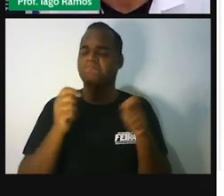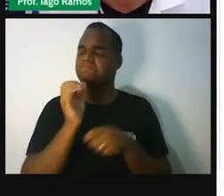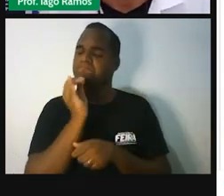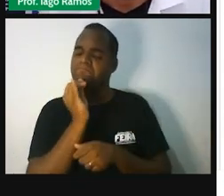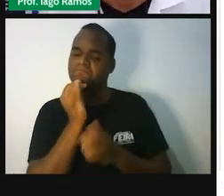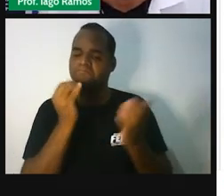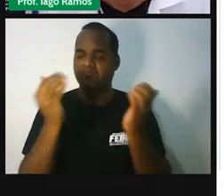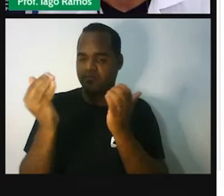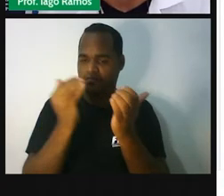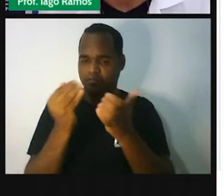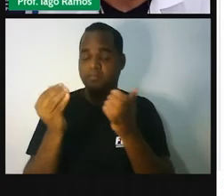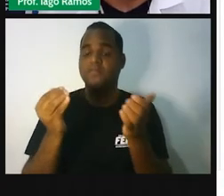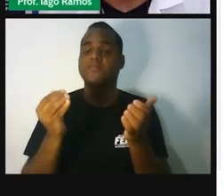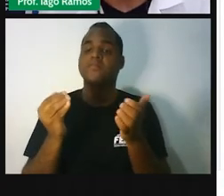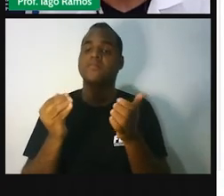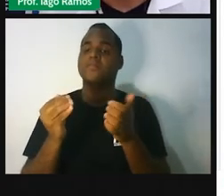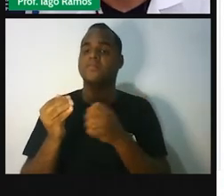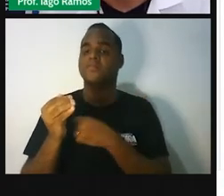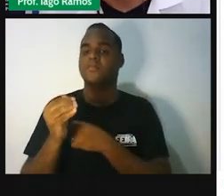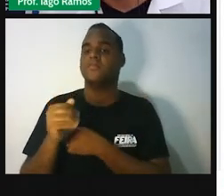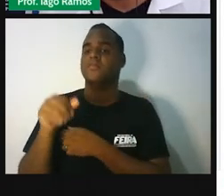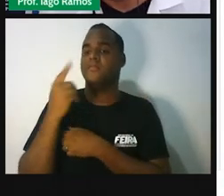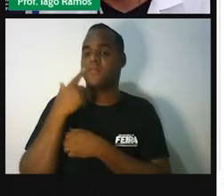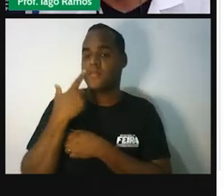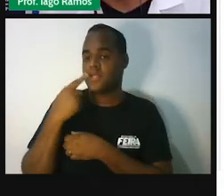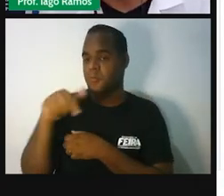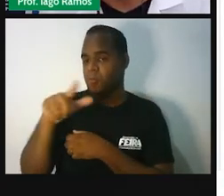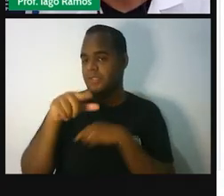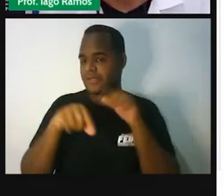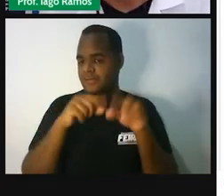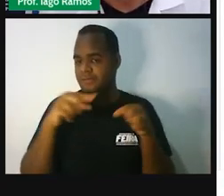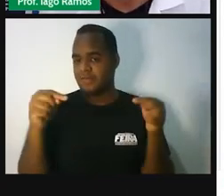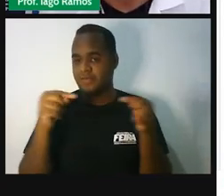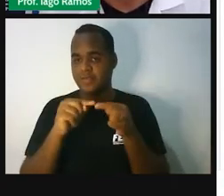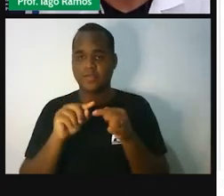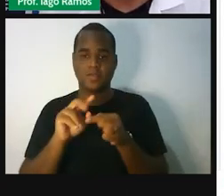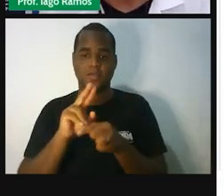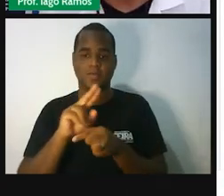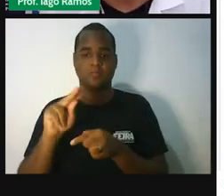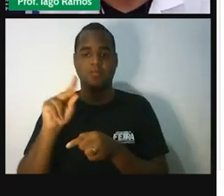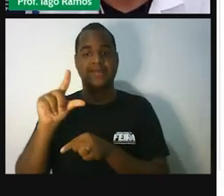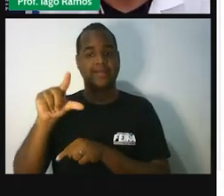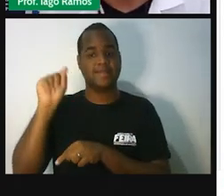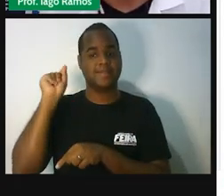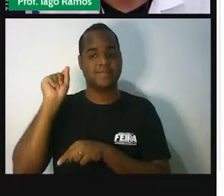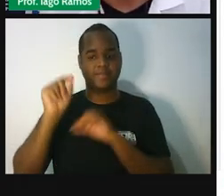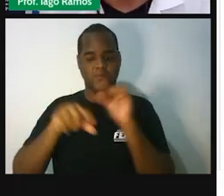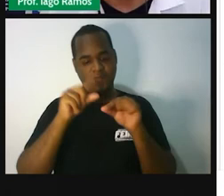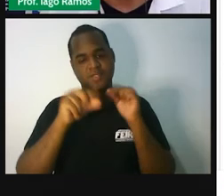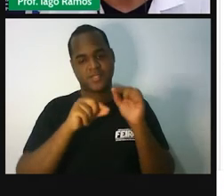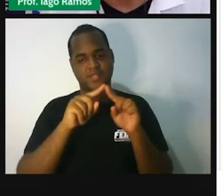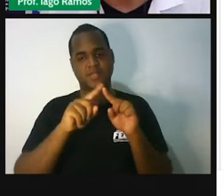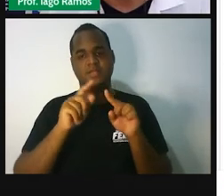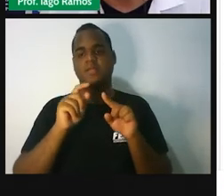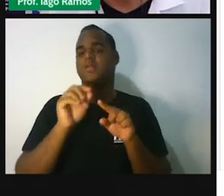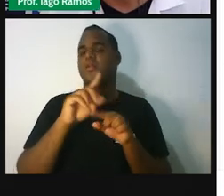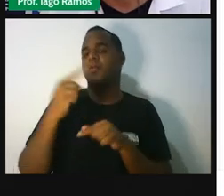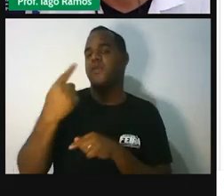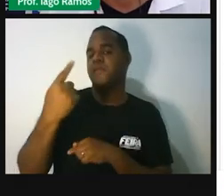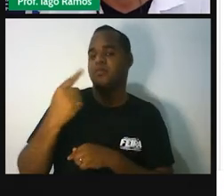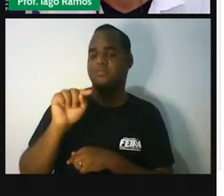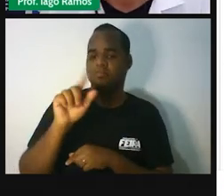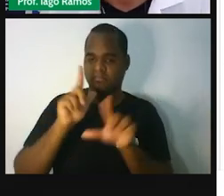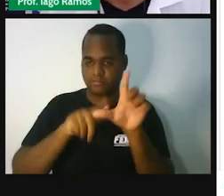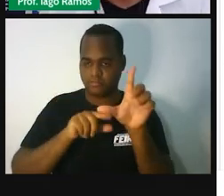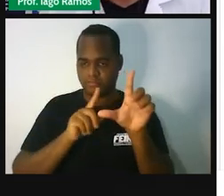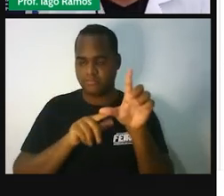exemplo, para escolher, olha só a palavrinha que eu usei, para escolher essa primeira letrinha aqui,